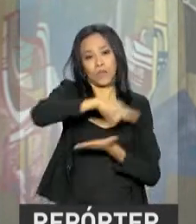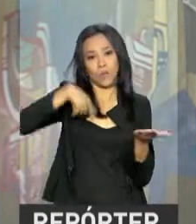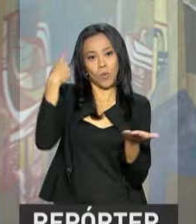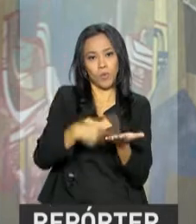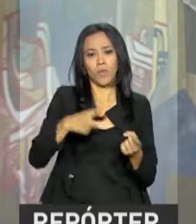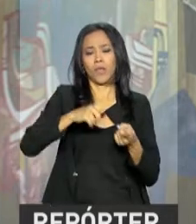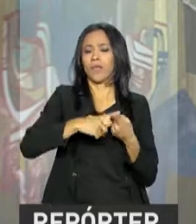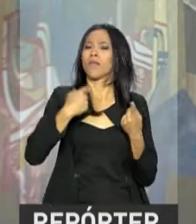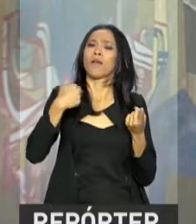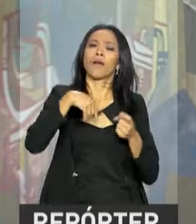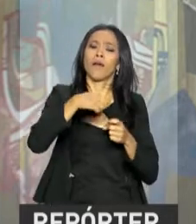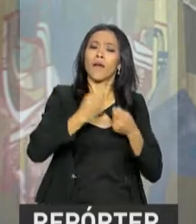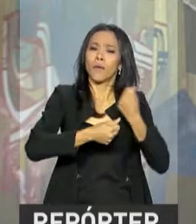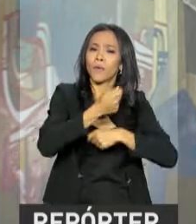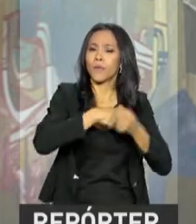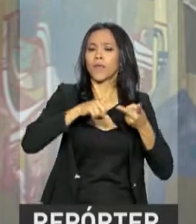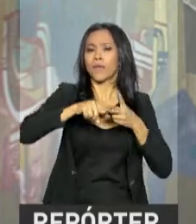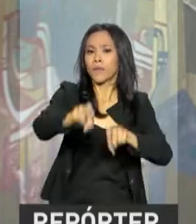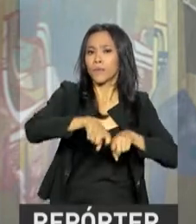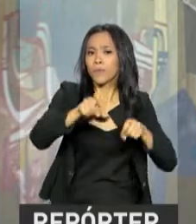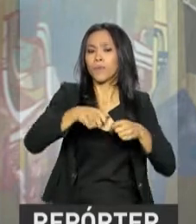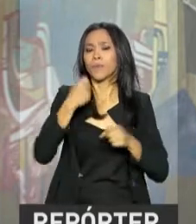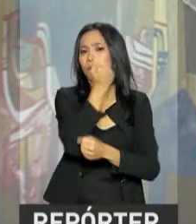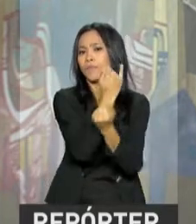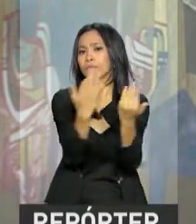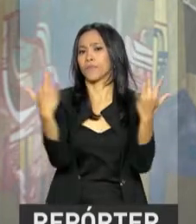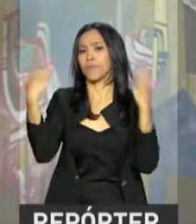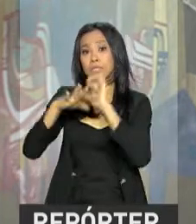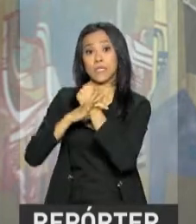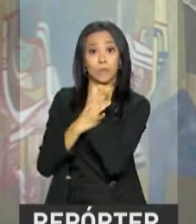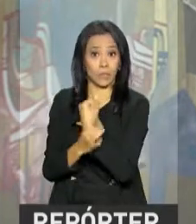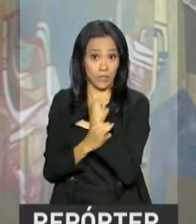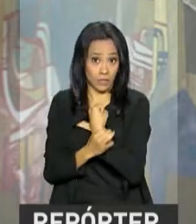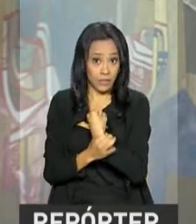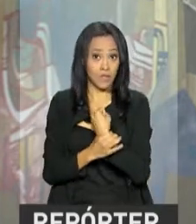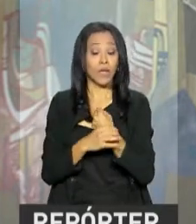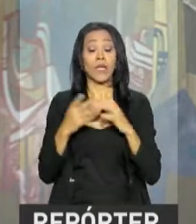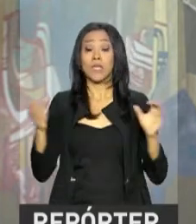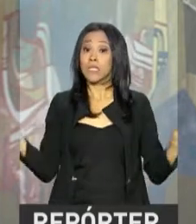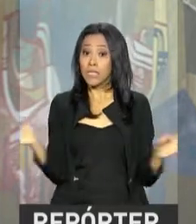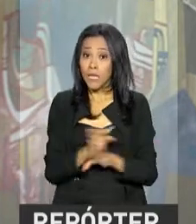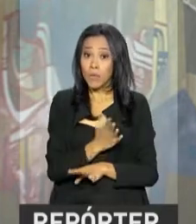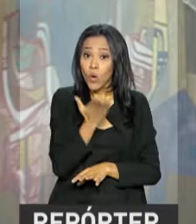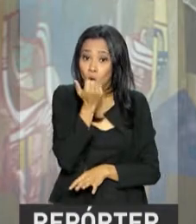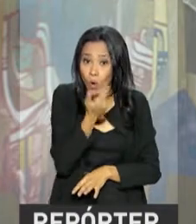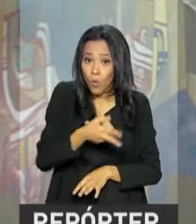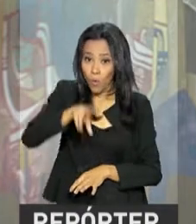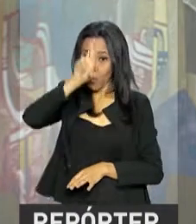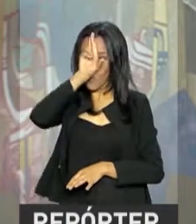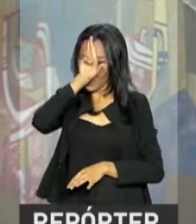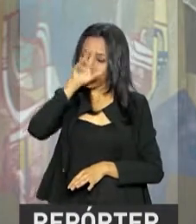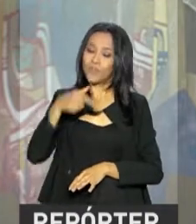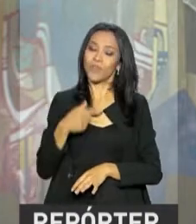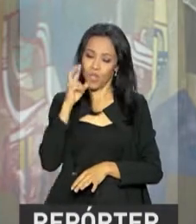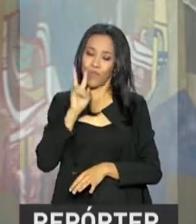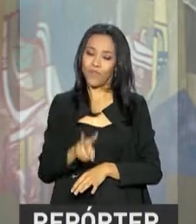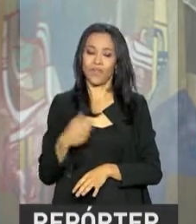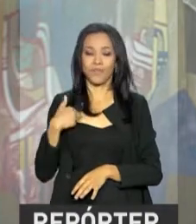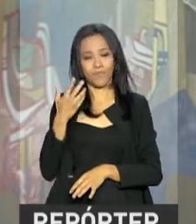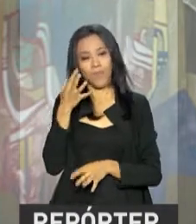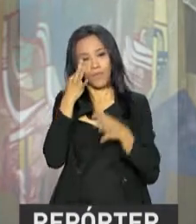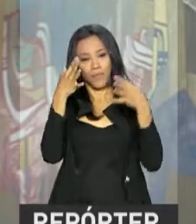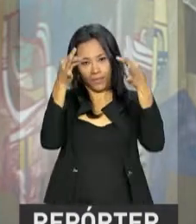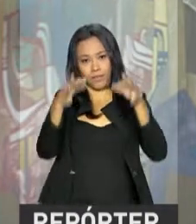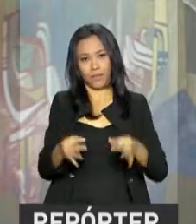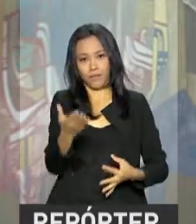meio ambiente e segurança a visita terminou com um almoço no itamaraty eu acompanhei esse evento vamos ver os detalhes